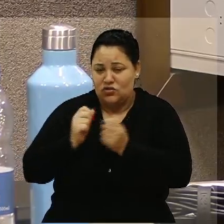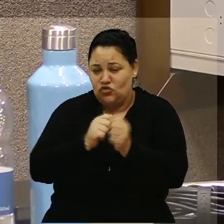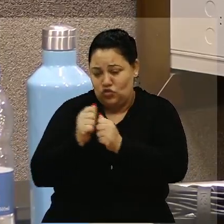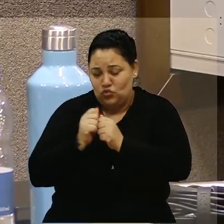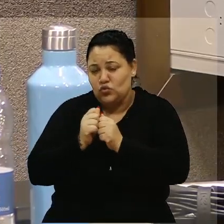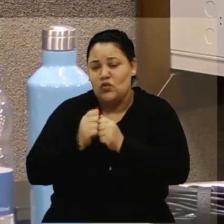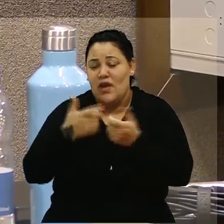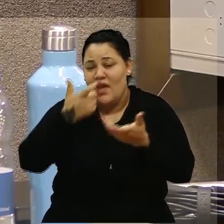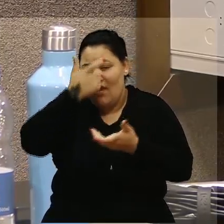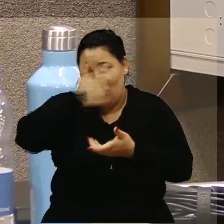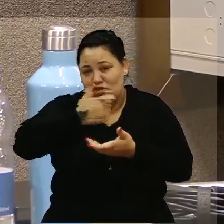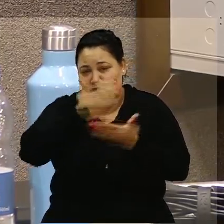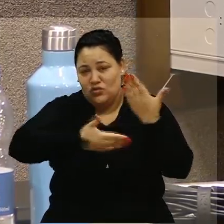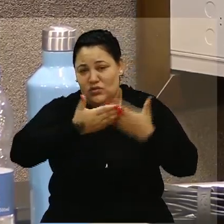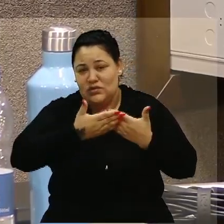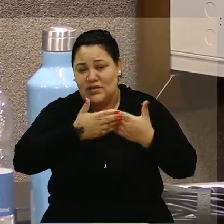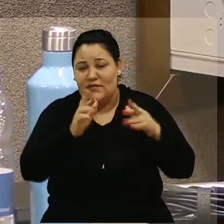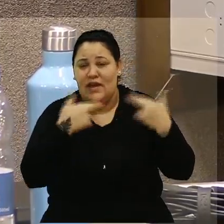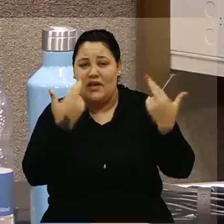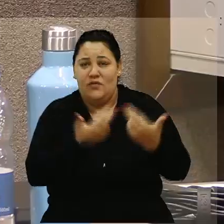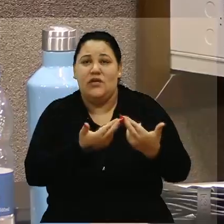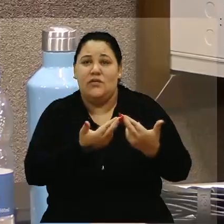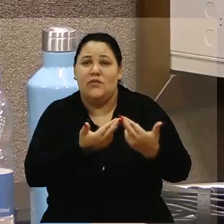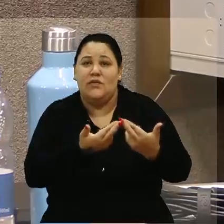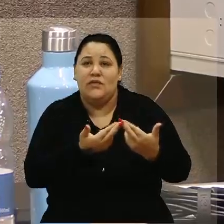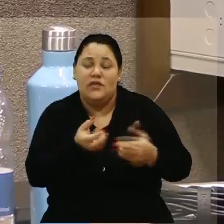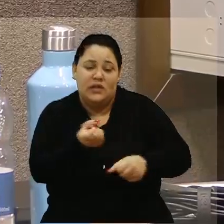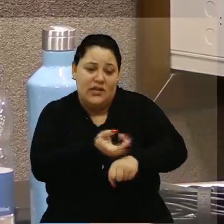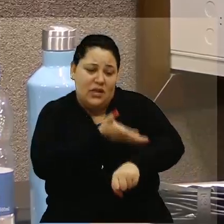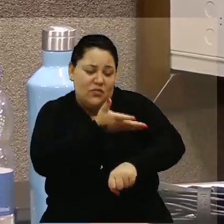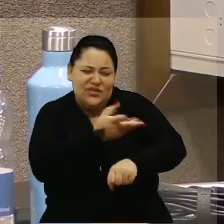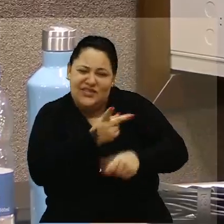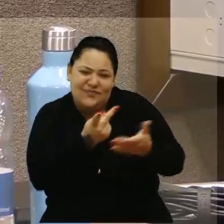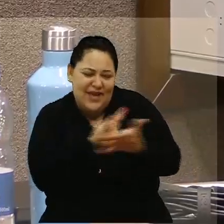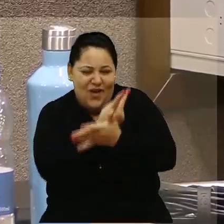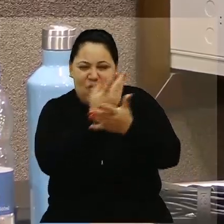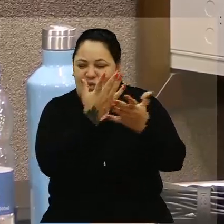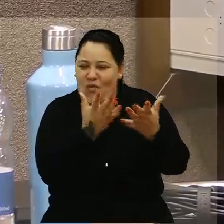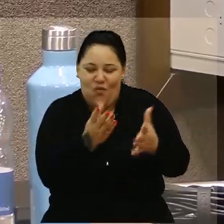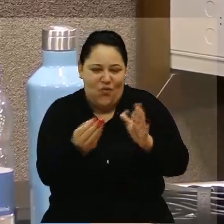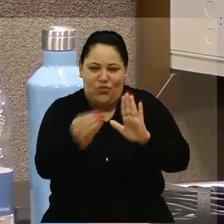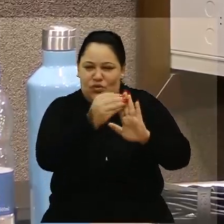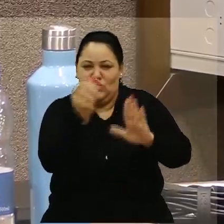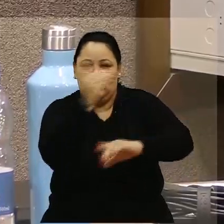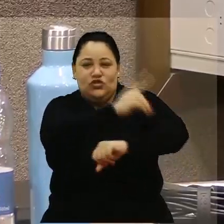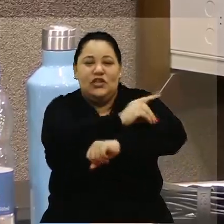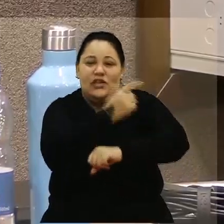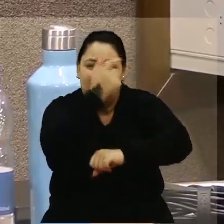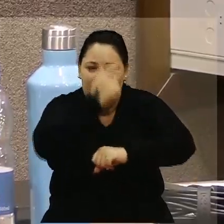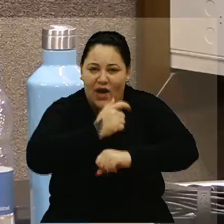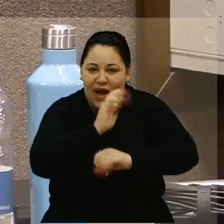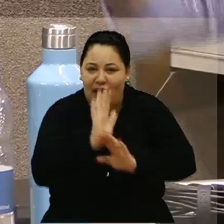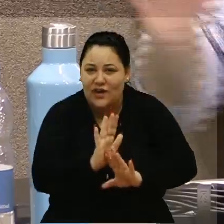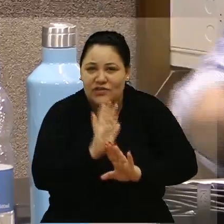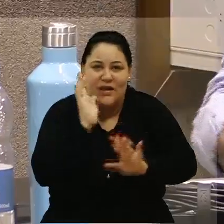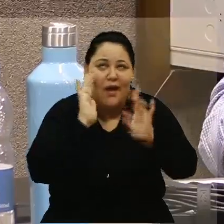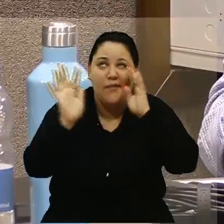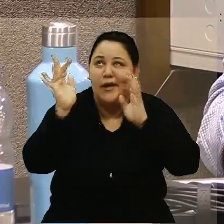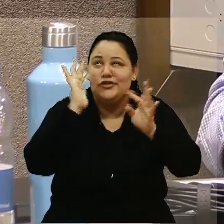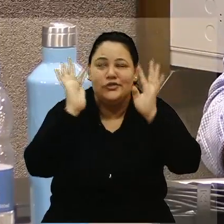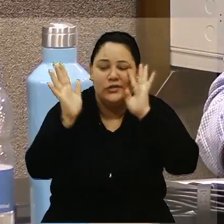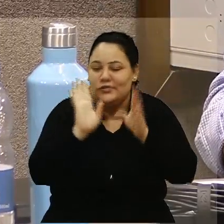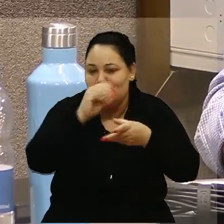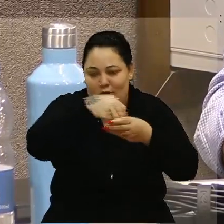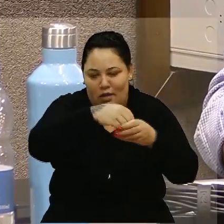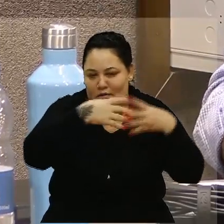audiência, a gente percebeu que foi na emoção ali, falhou, botou uma data que possivelmente estejam imaginando lá na